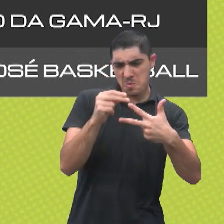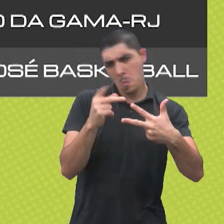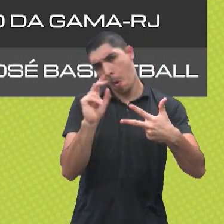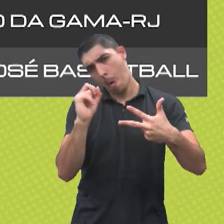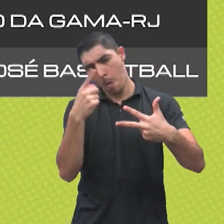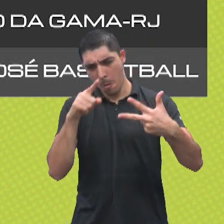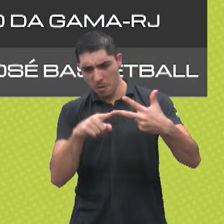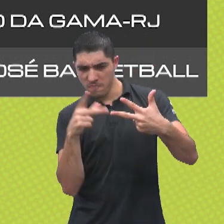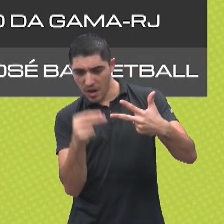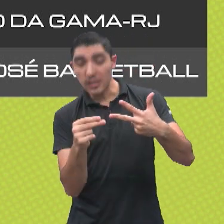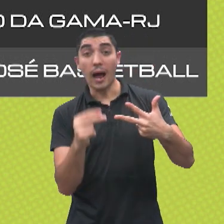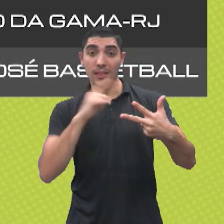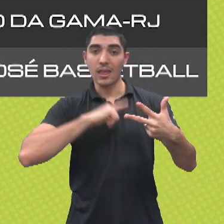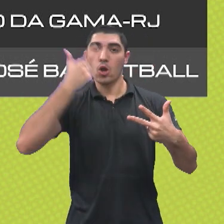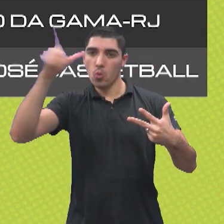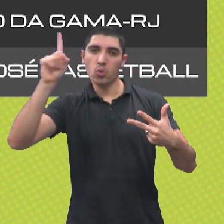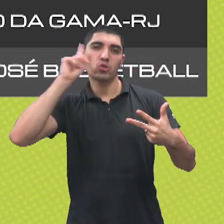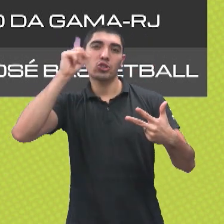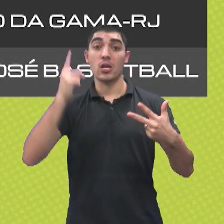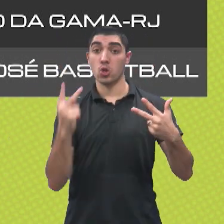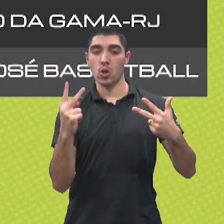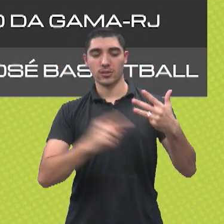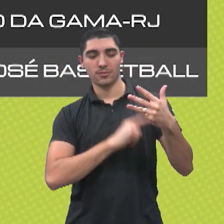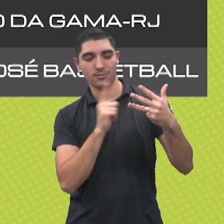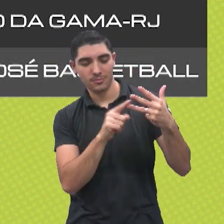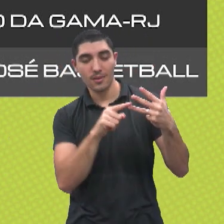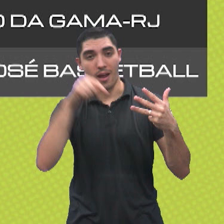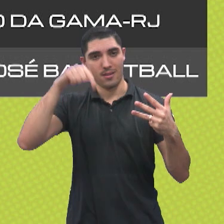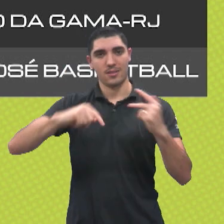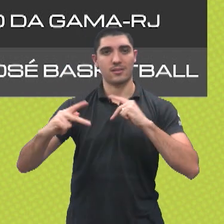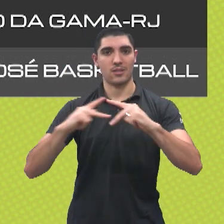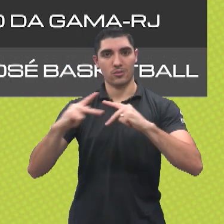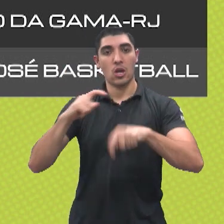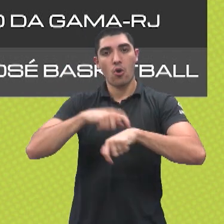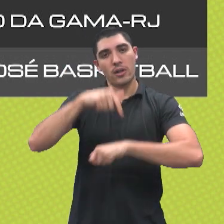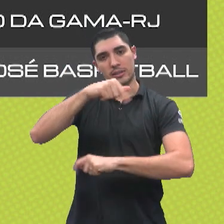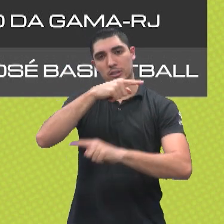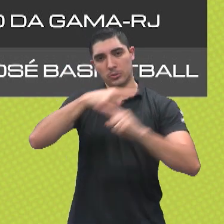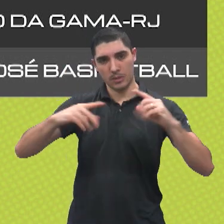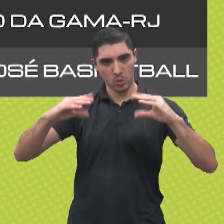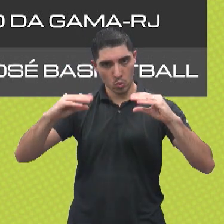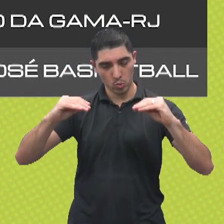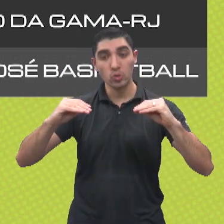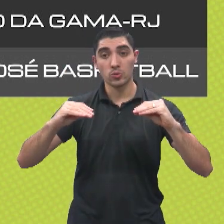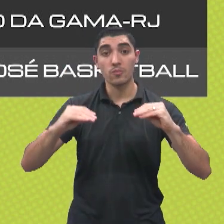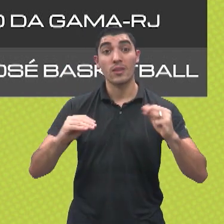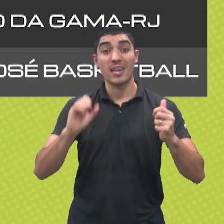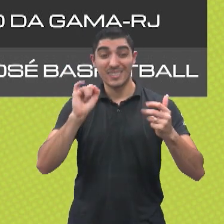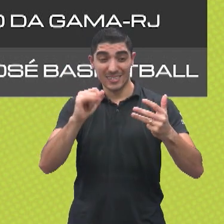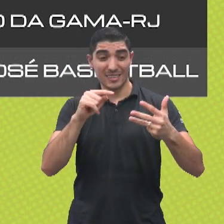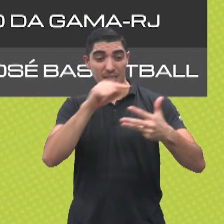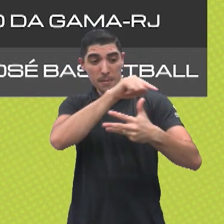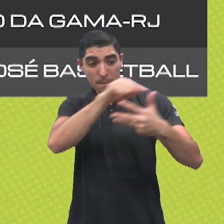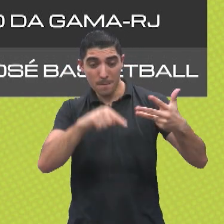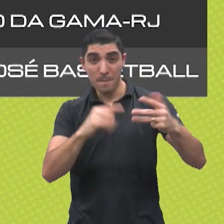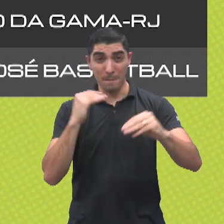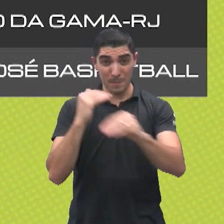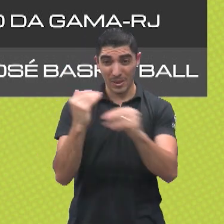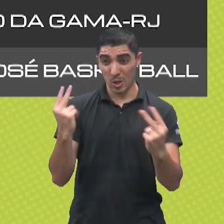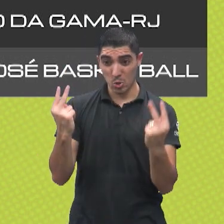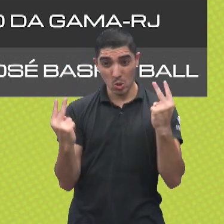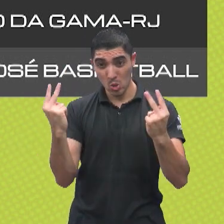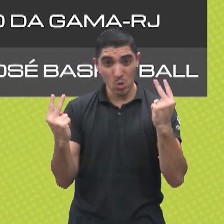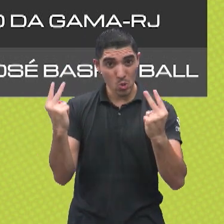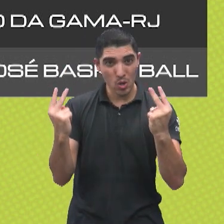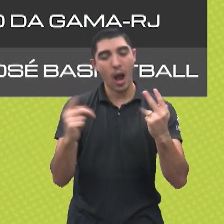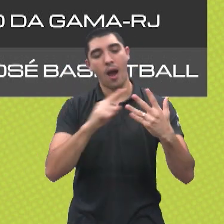São José, no dia 2, 19h30, novamente na Farmaconde Arena, e se precisar, caso empate em 2-2, 2 vitórias para cada